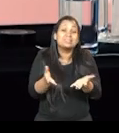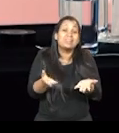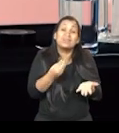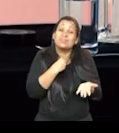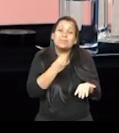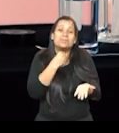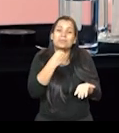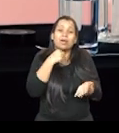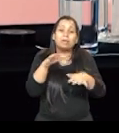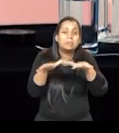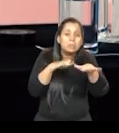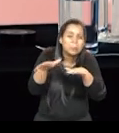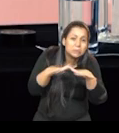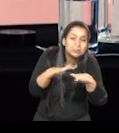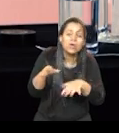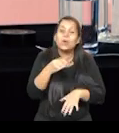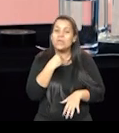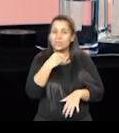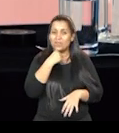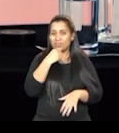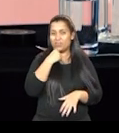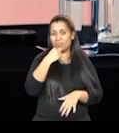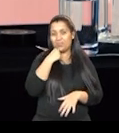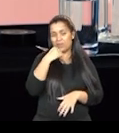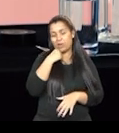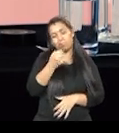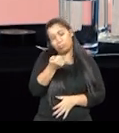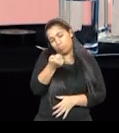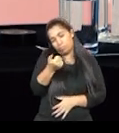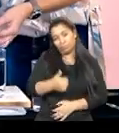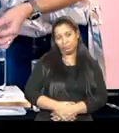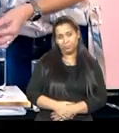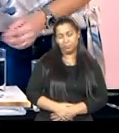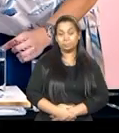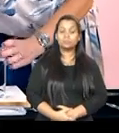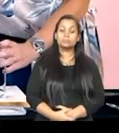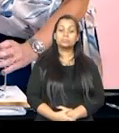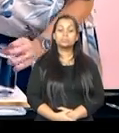essa movimentação, olha, ela é pequena.